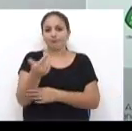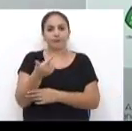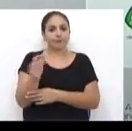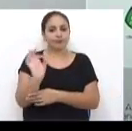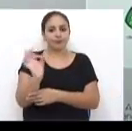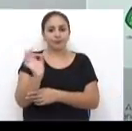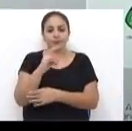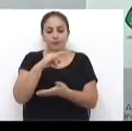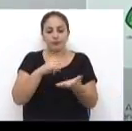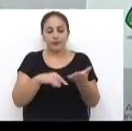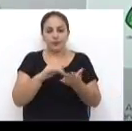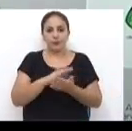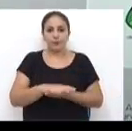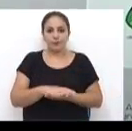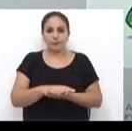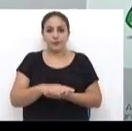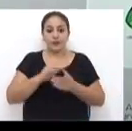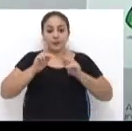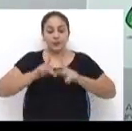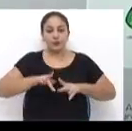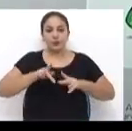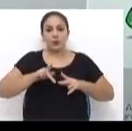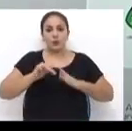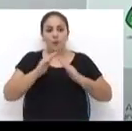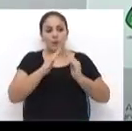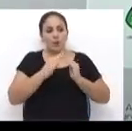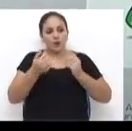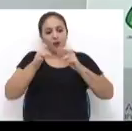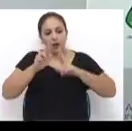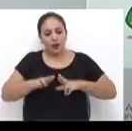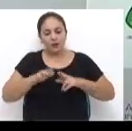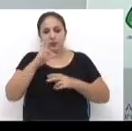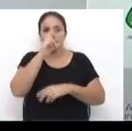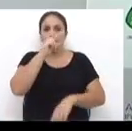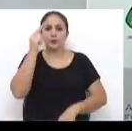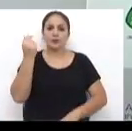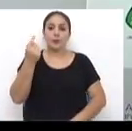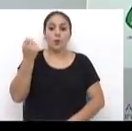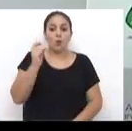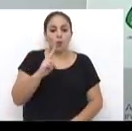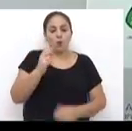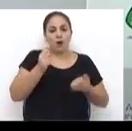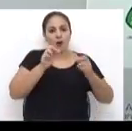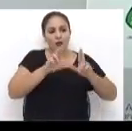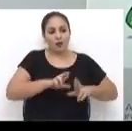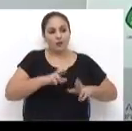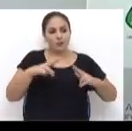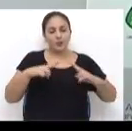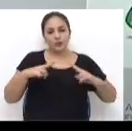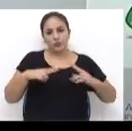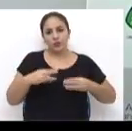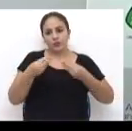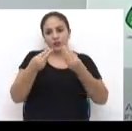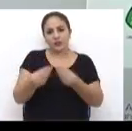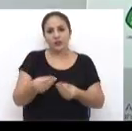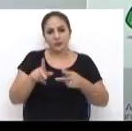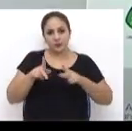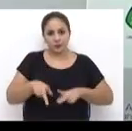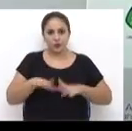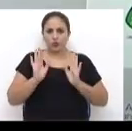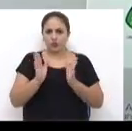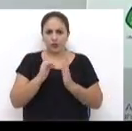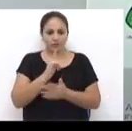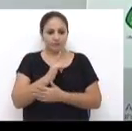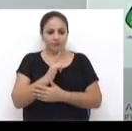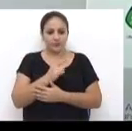são áreas do município, são áreas particulares que foi doada há muito tempo para as pessoas que já não estão mais conosco aqui. Então